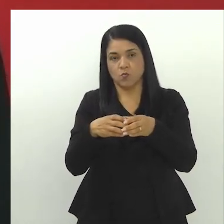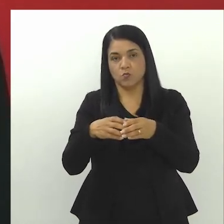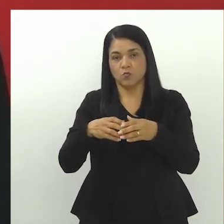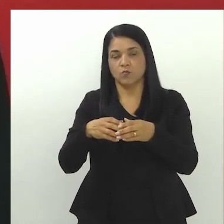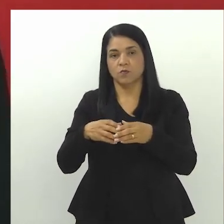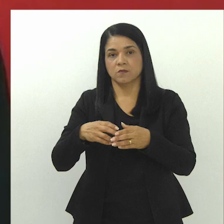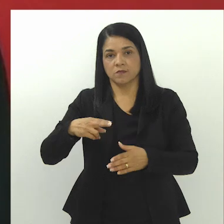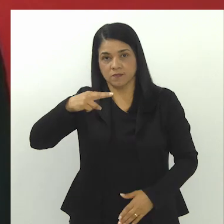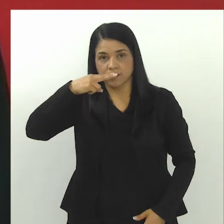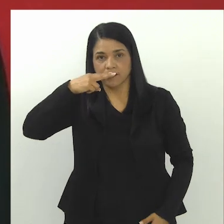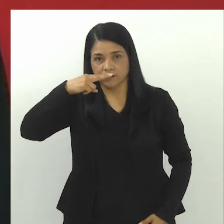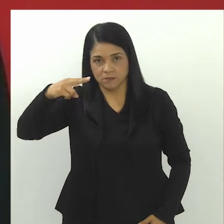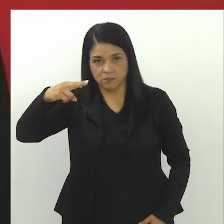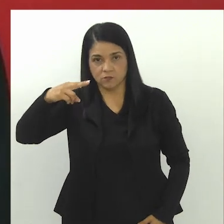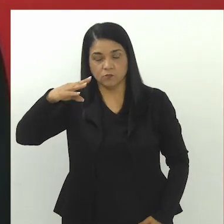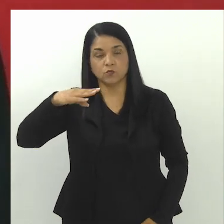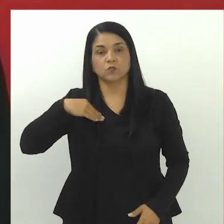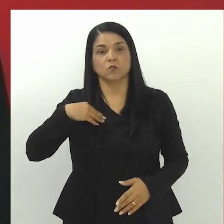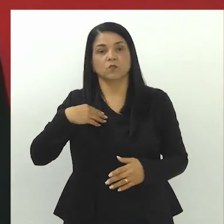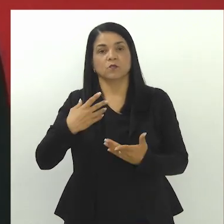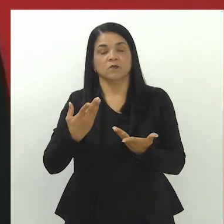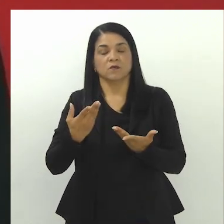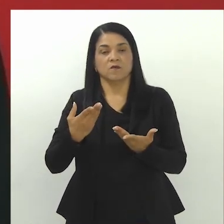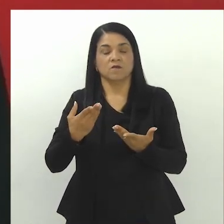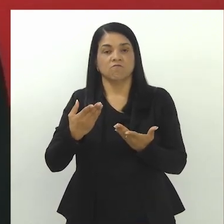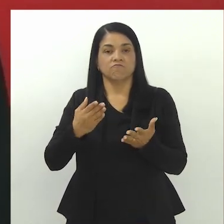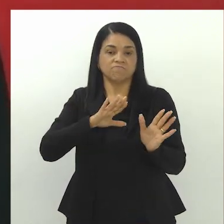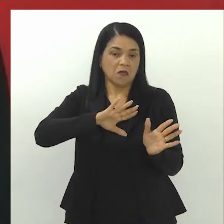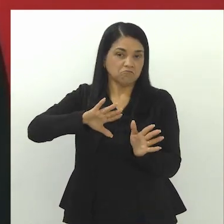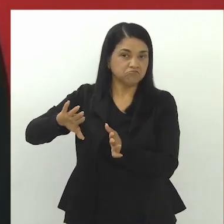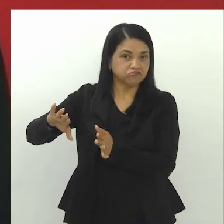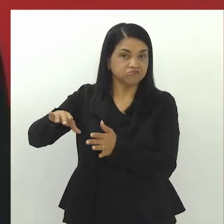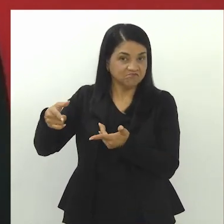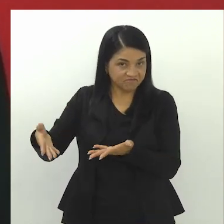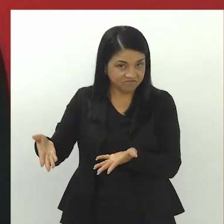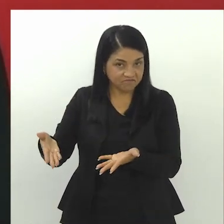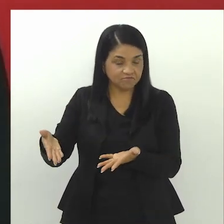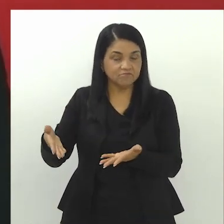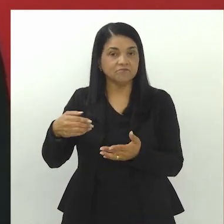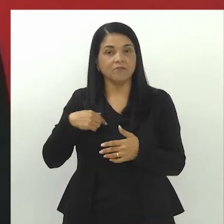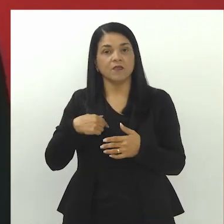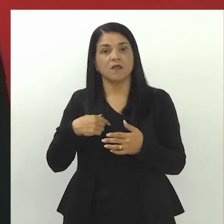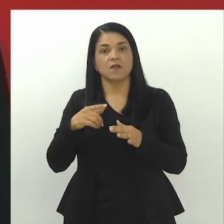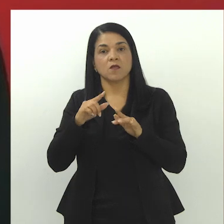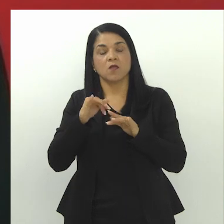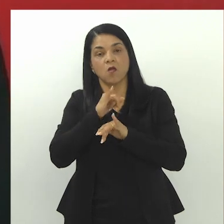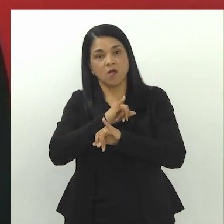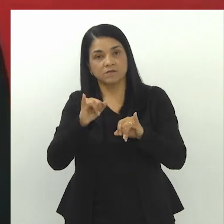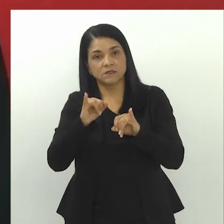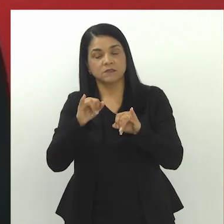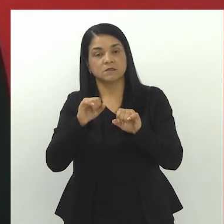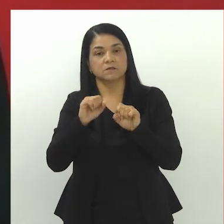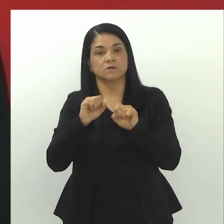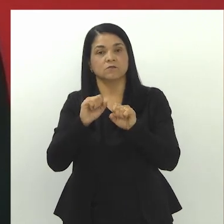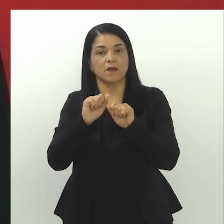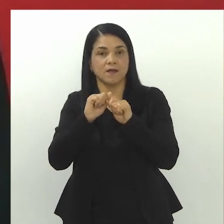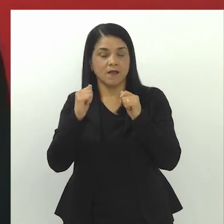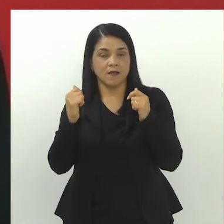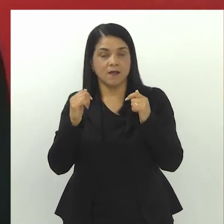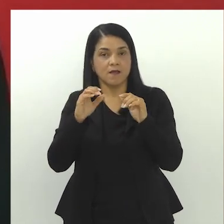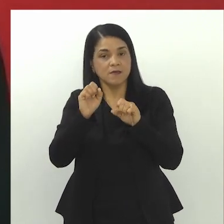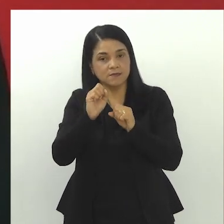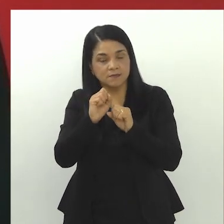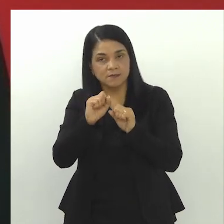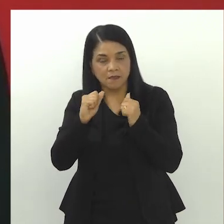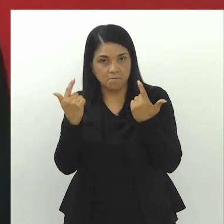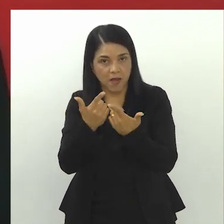o neonazismo, né, e o fascismo, estão de fora, né? A Assembleia